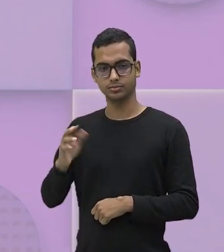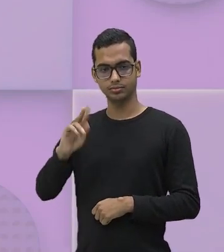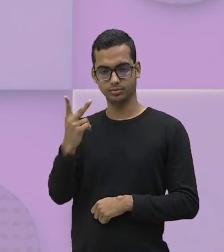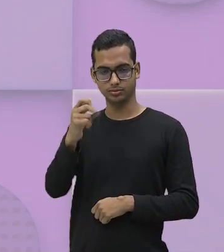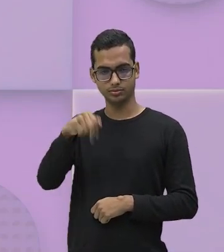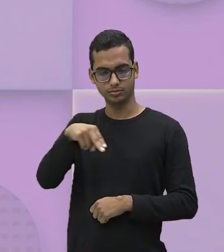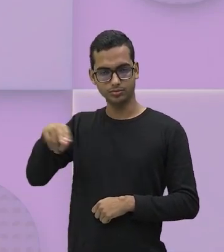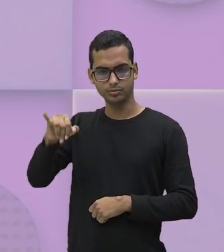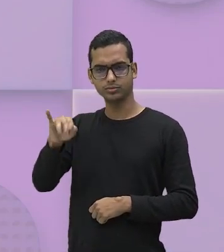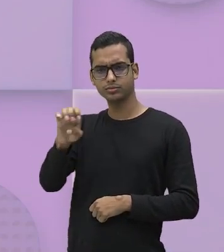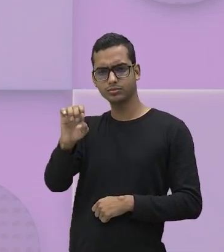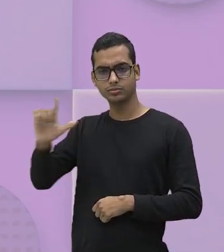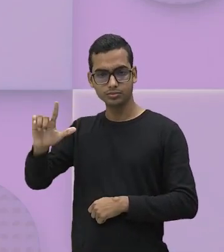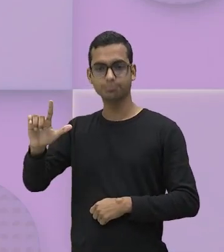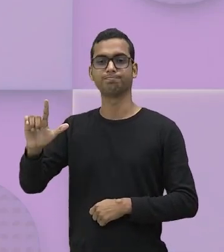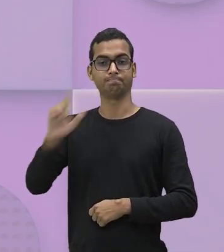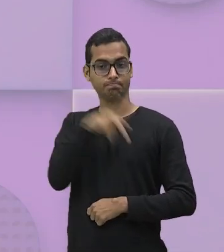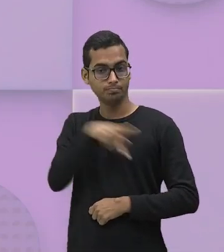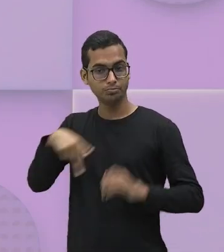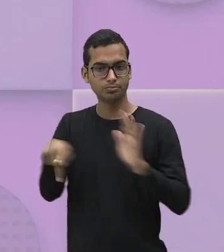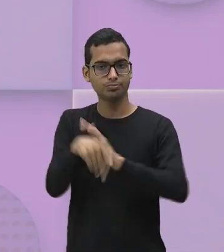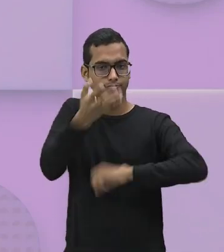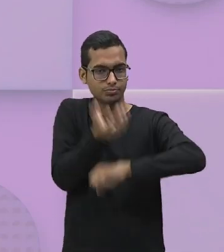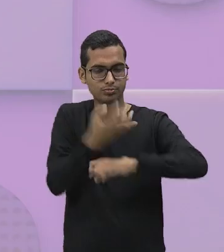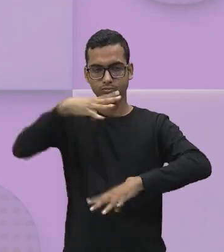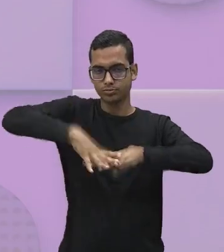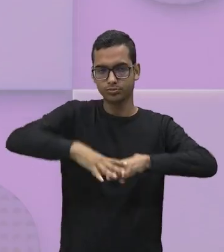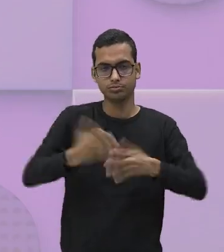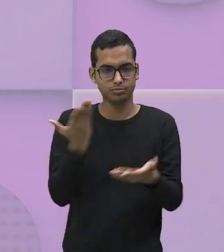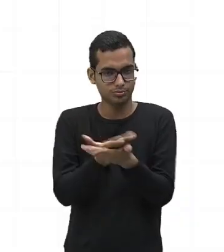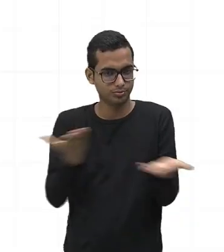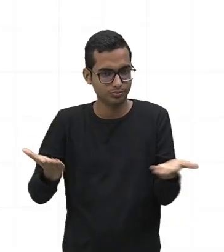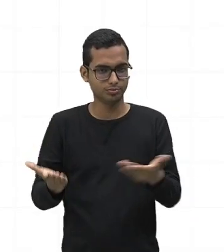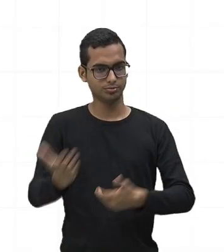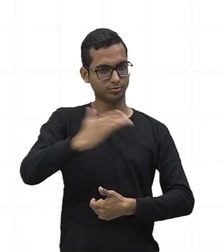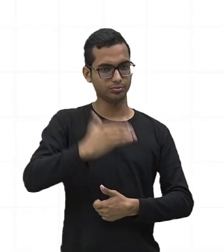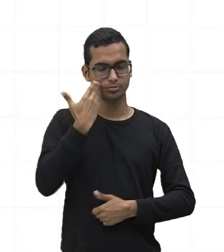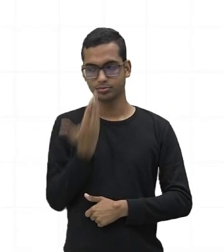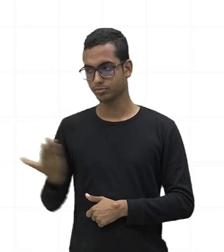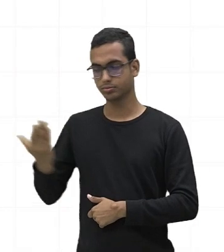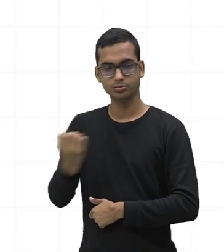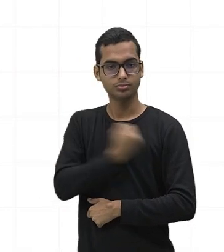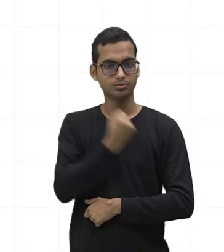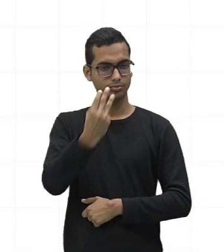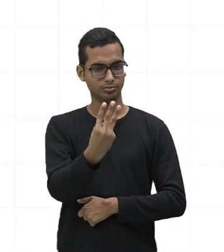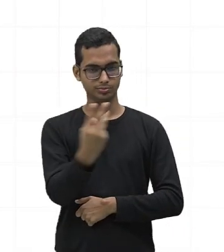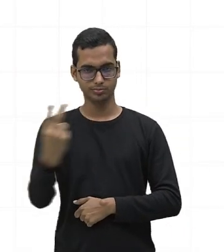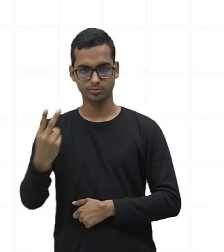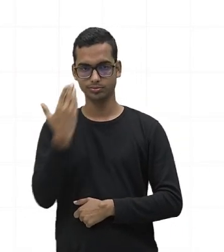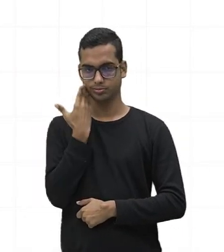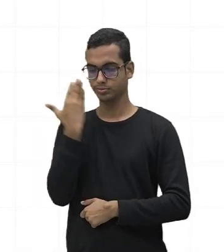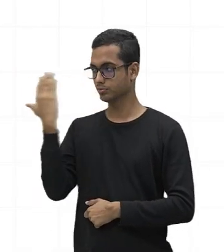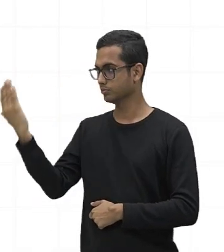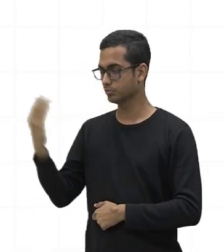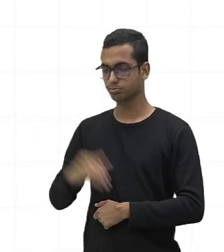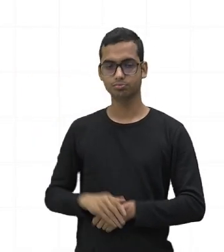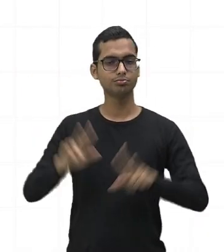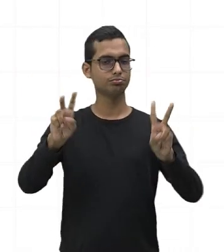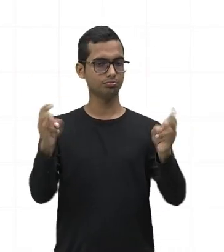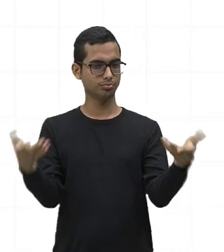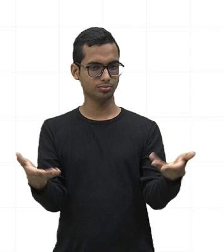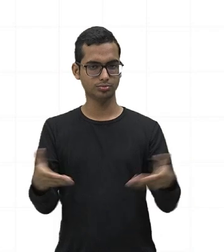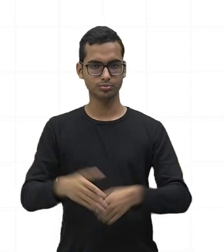de Mídias, né? E vamos ver o que temos para a nossa aula. Aula de número 32 e o objeto